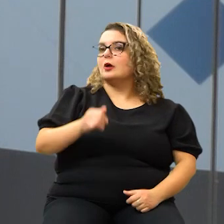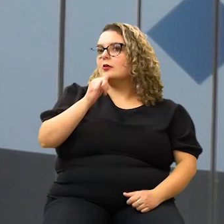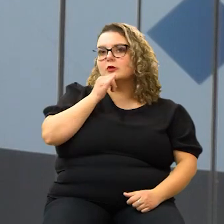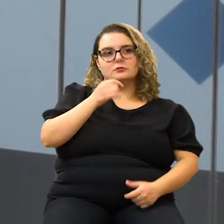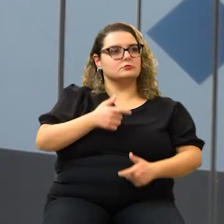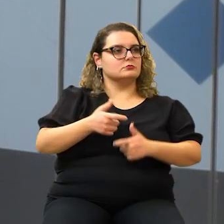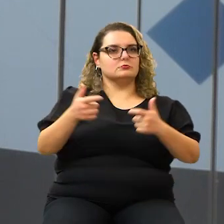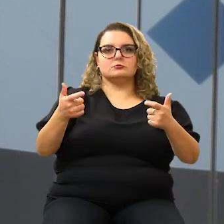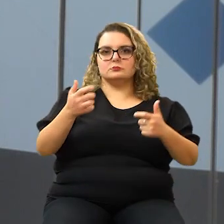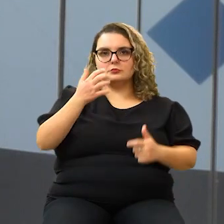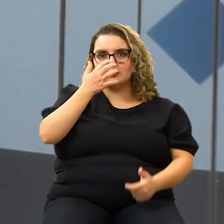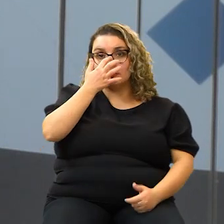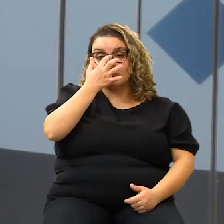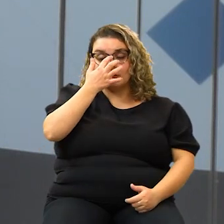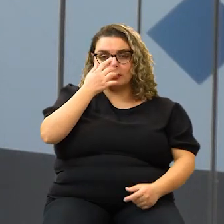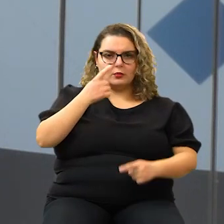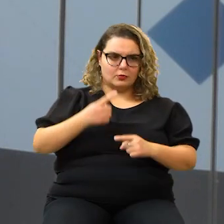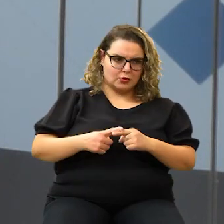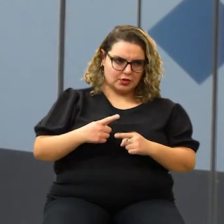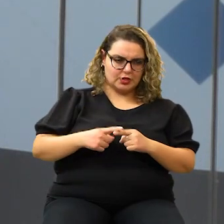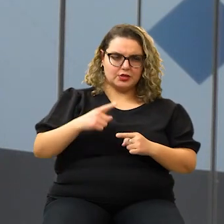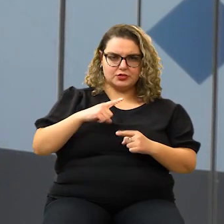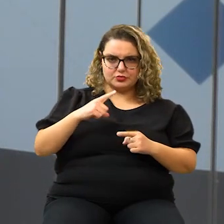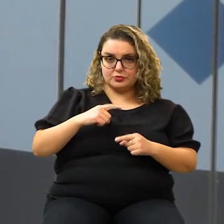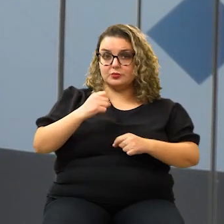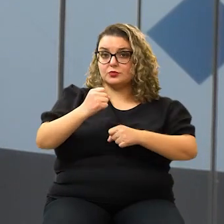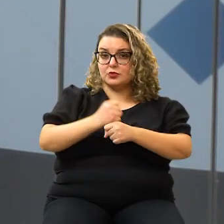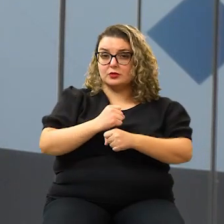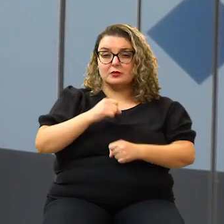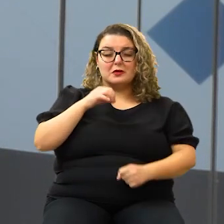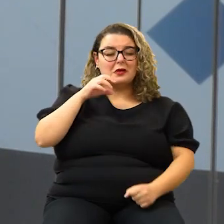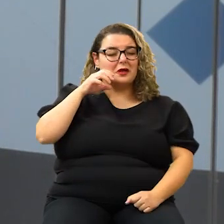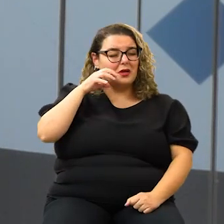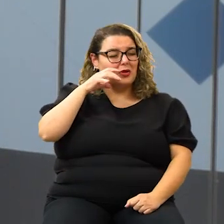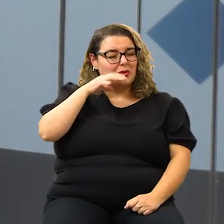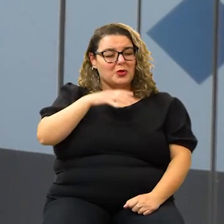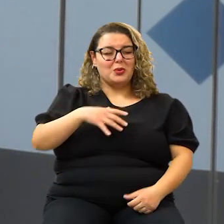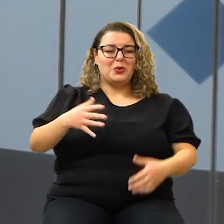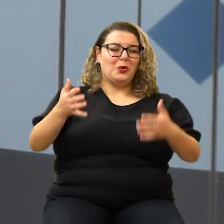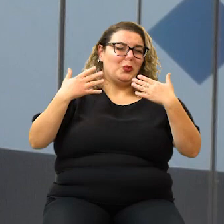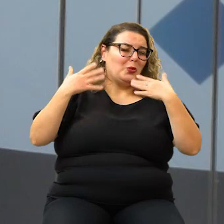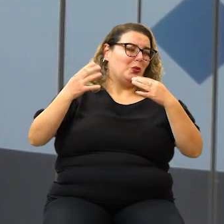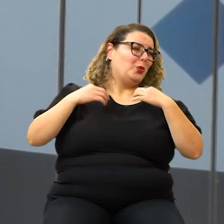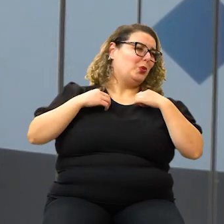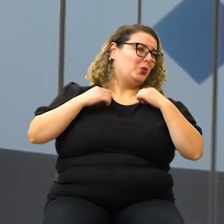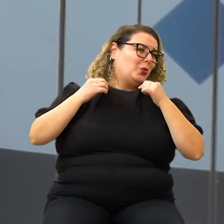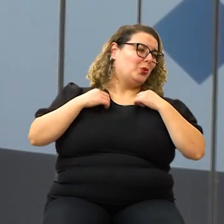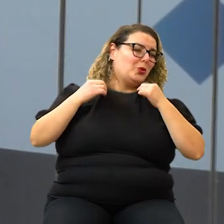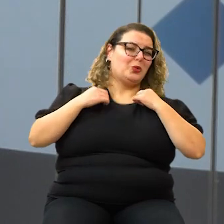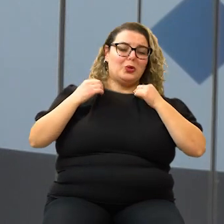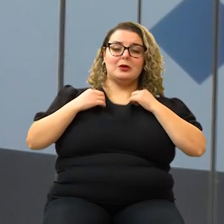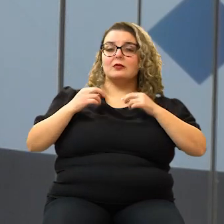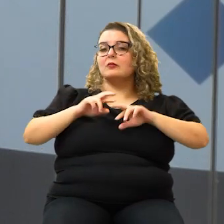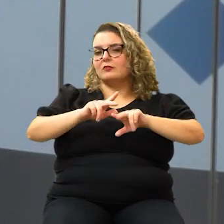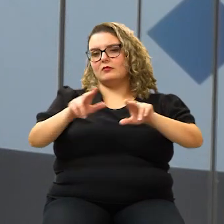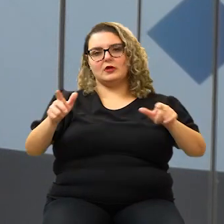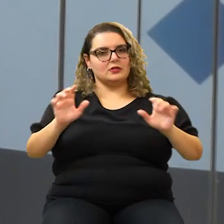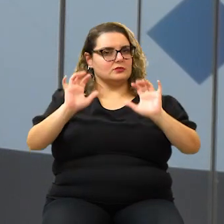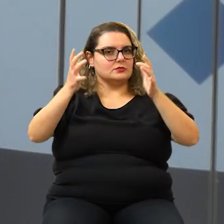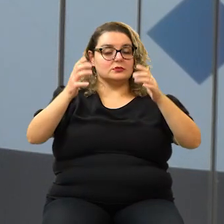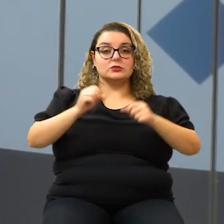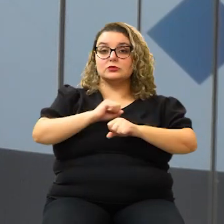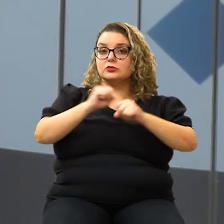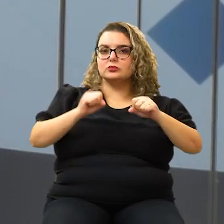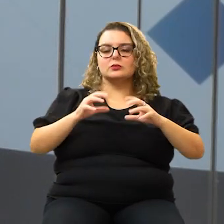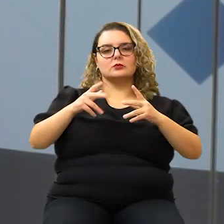exemplo, né? Porque nós tivemos um ano extremamente quente, uma quantidade enorme de eventos extremos